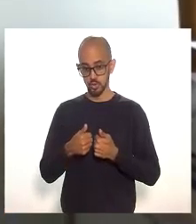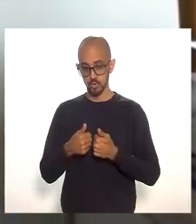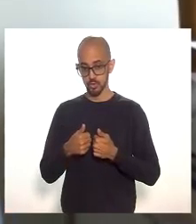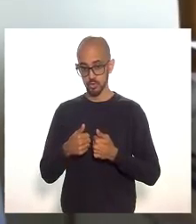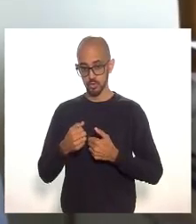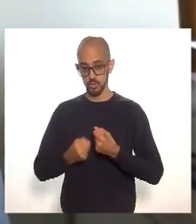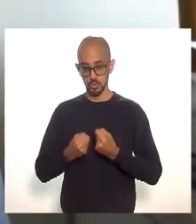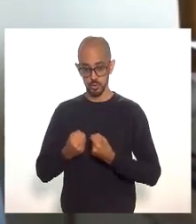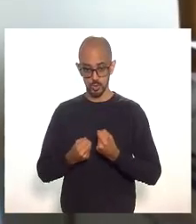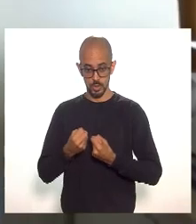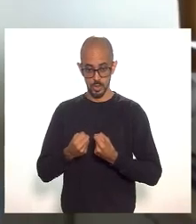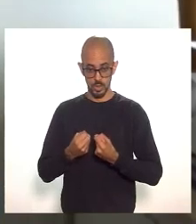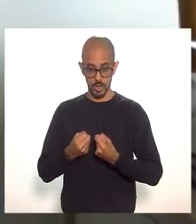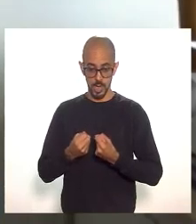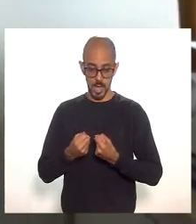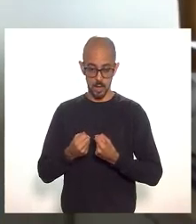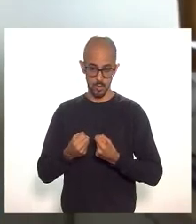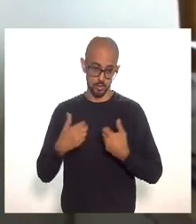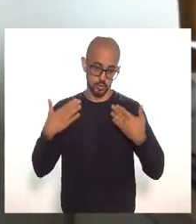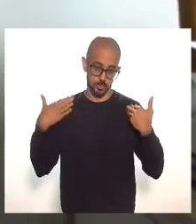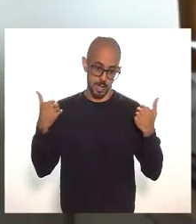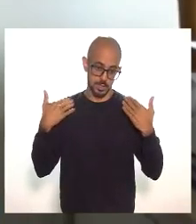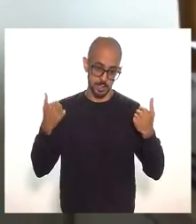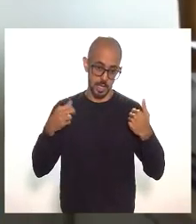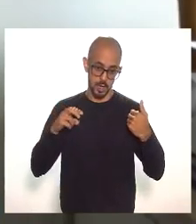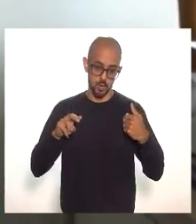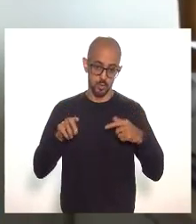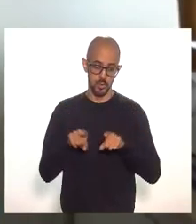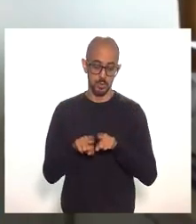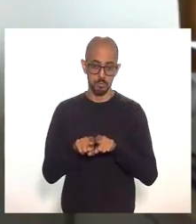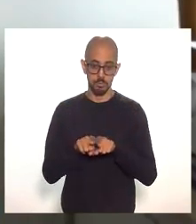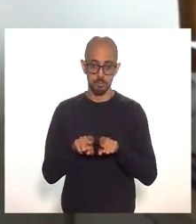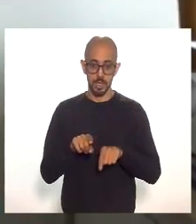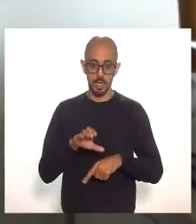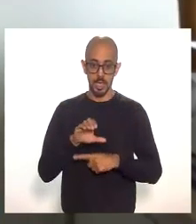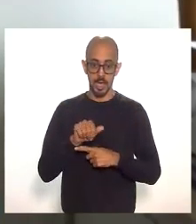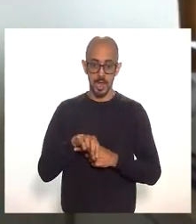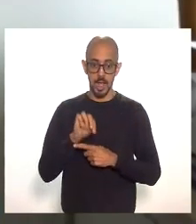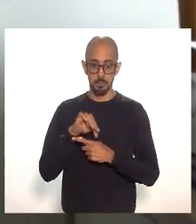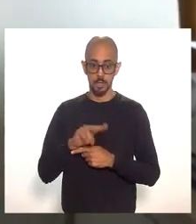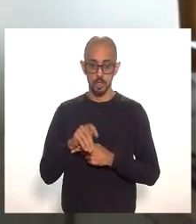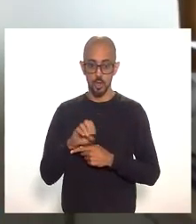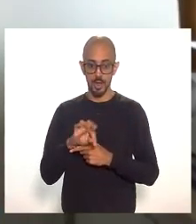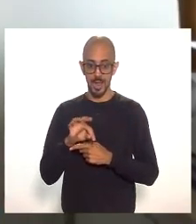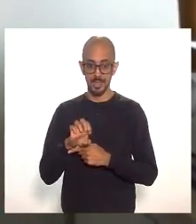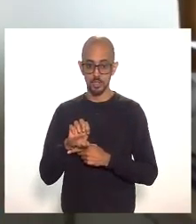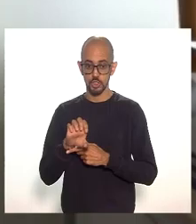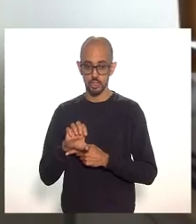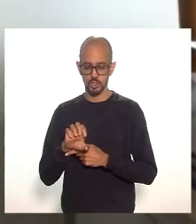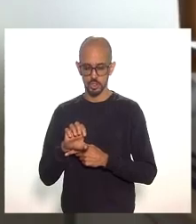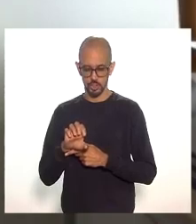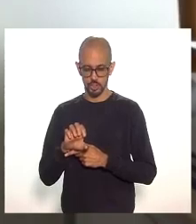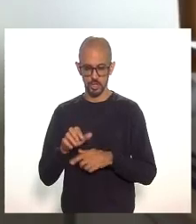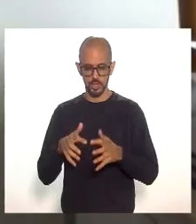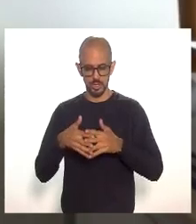passeio e caminhonete, há de se hoje convir que as motos têm um